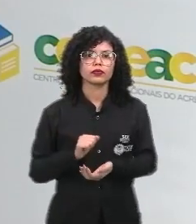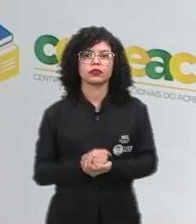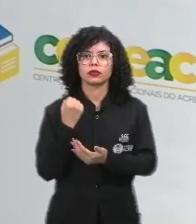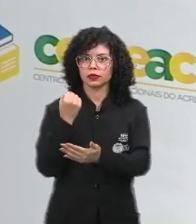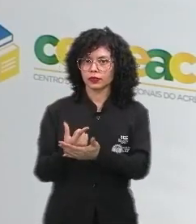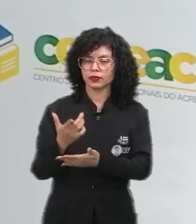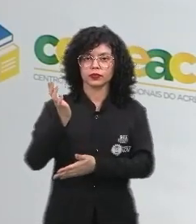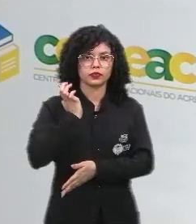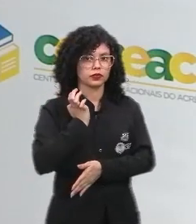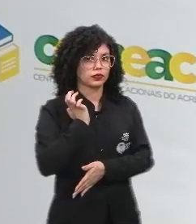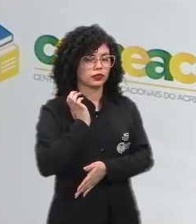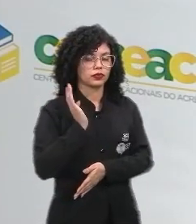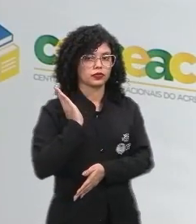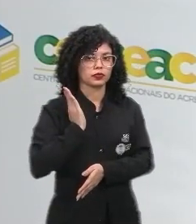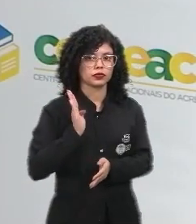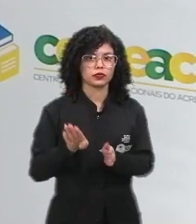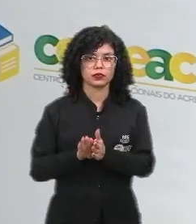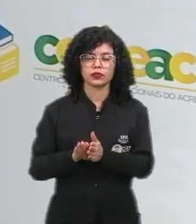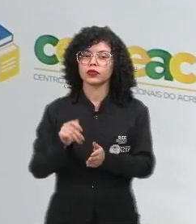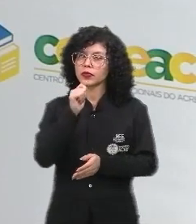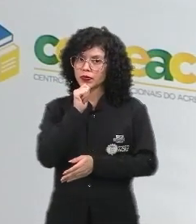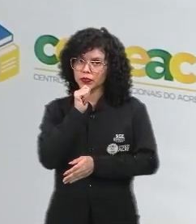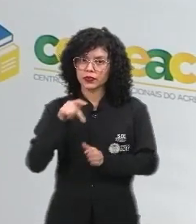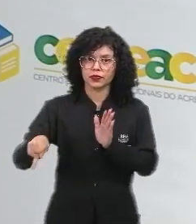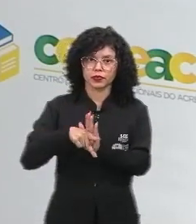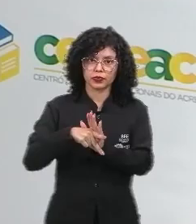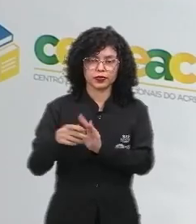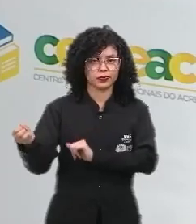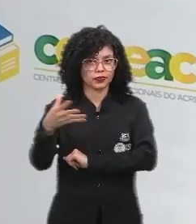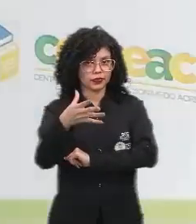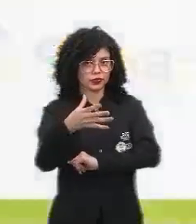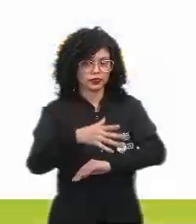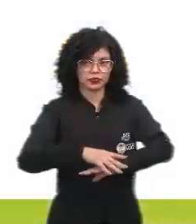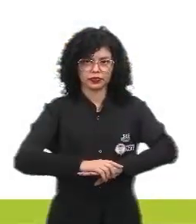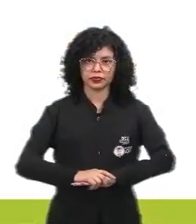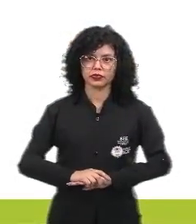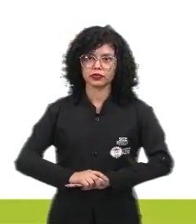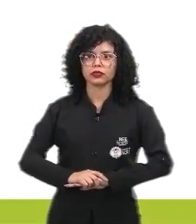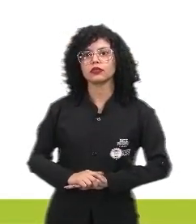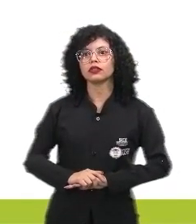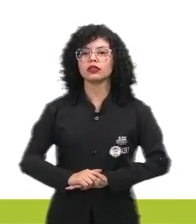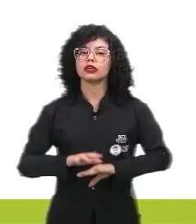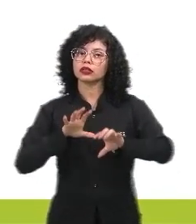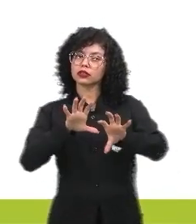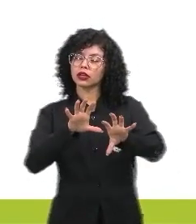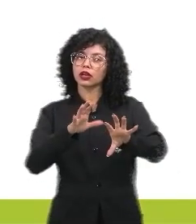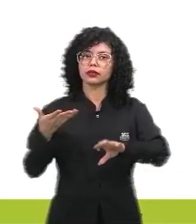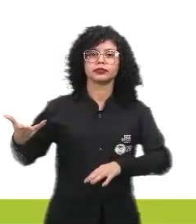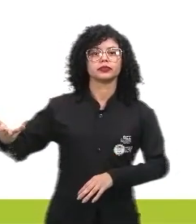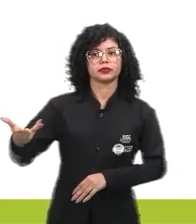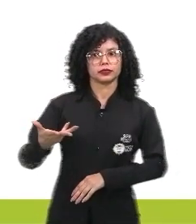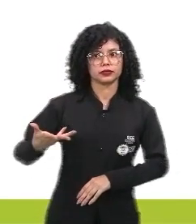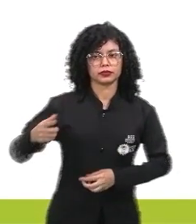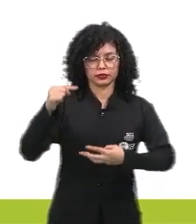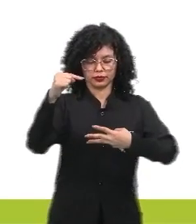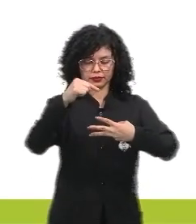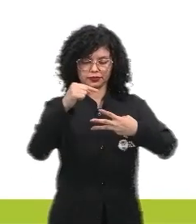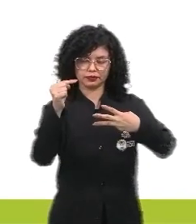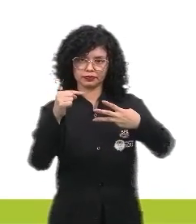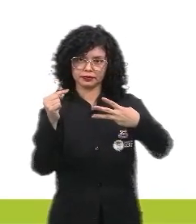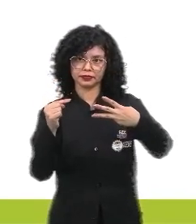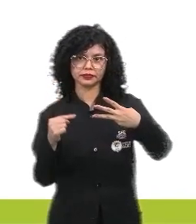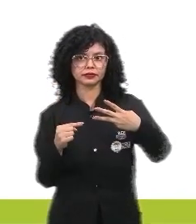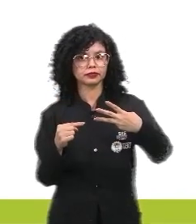dessa burguesia para investir nessas inovações. Logo, nós vamos ter basicamente 3